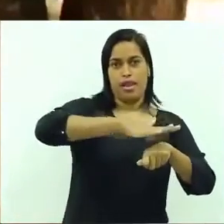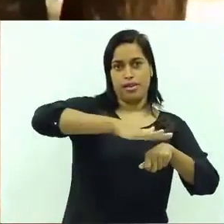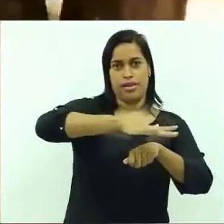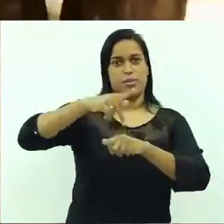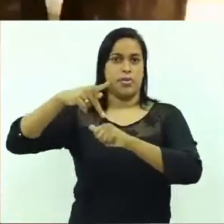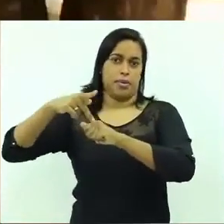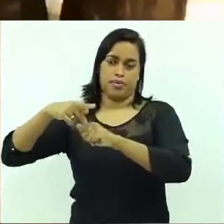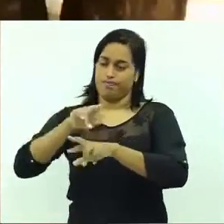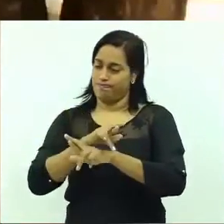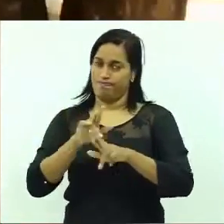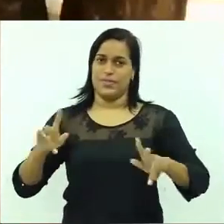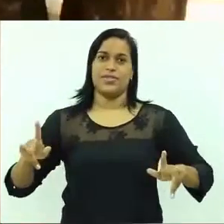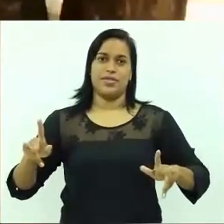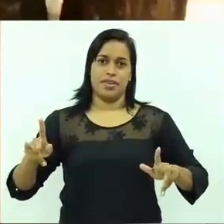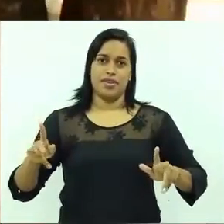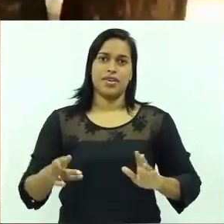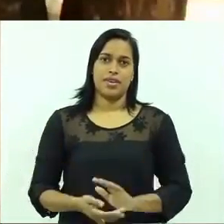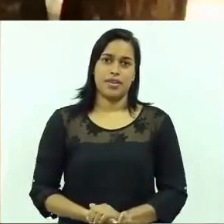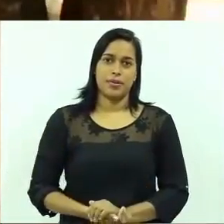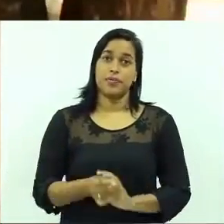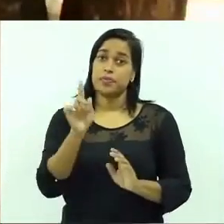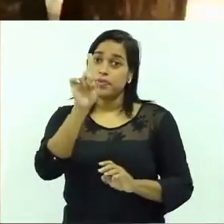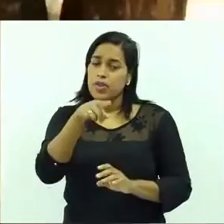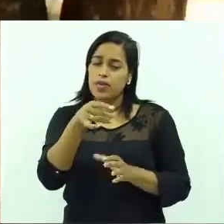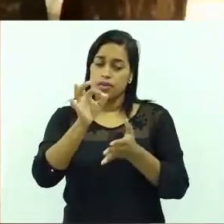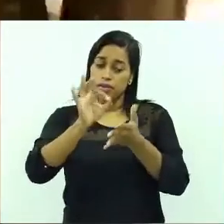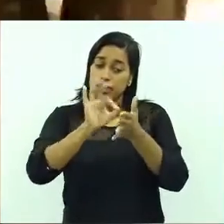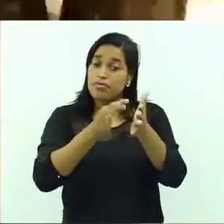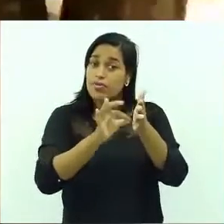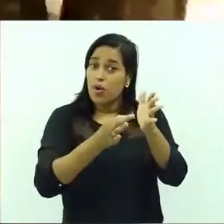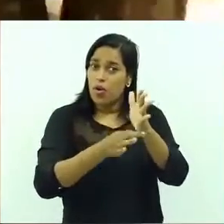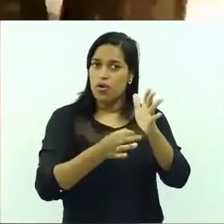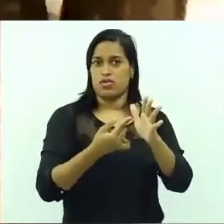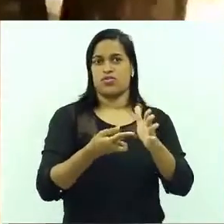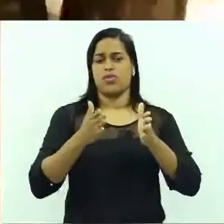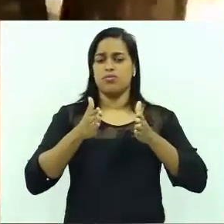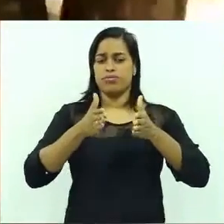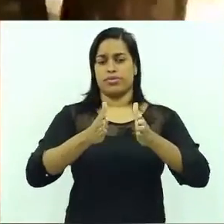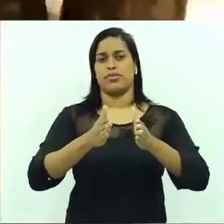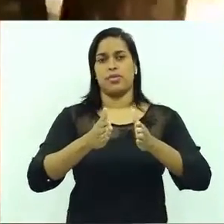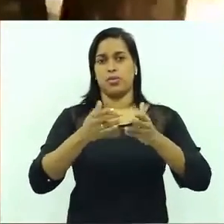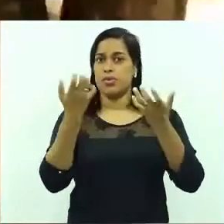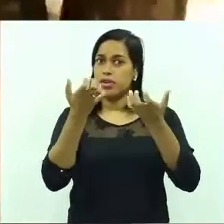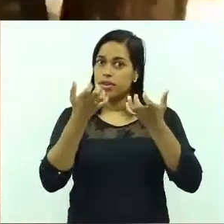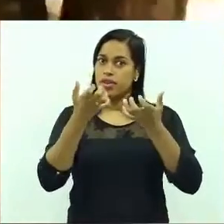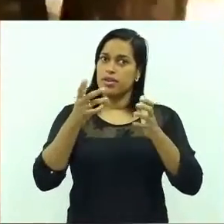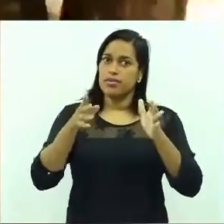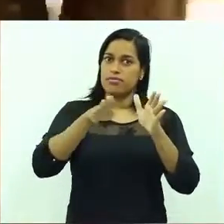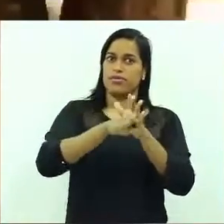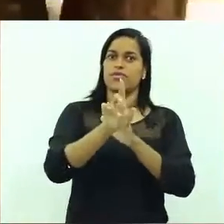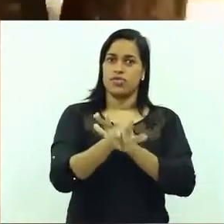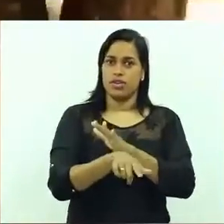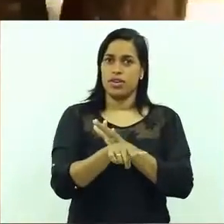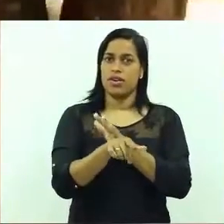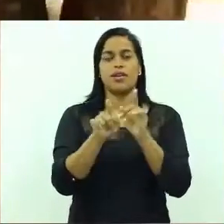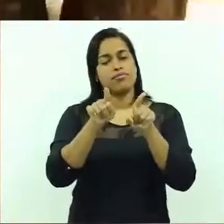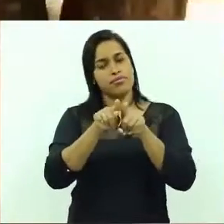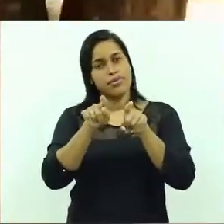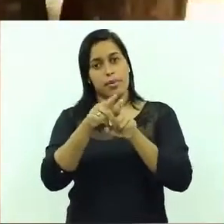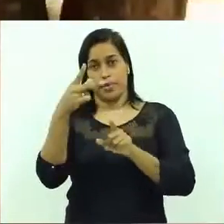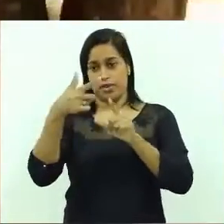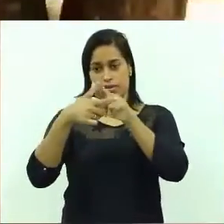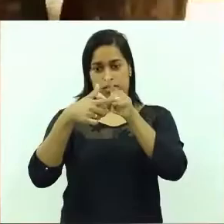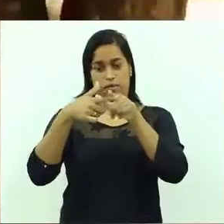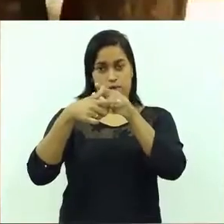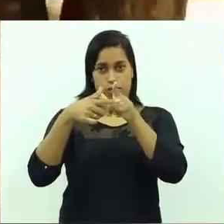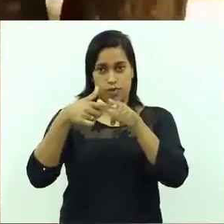e Petrolina. Então você vai corrigir o rumo que porventura você tenha saído. Consolidando duas